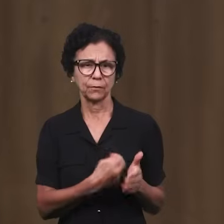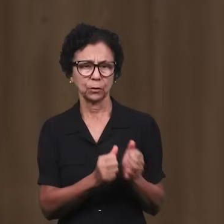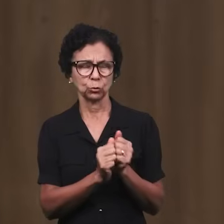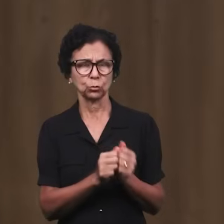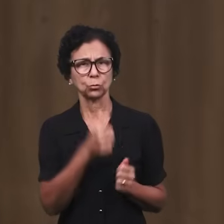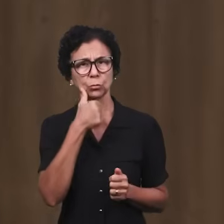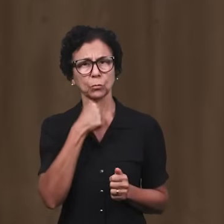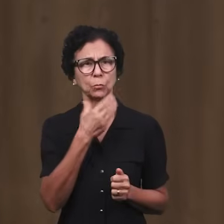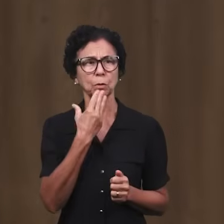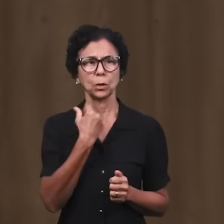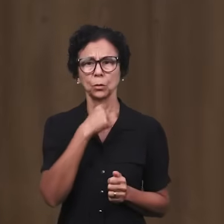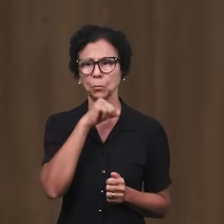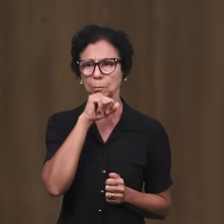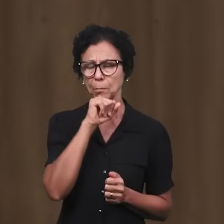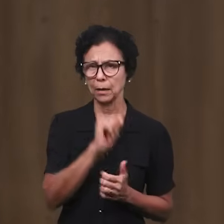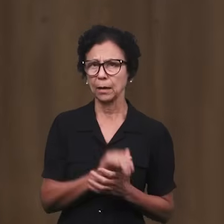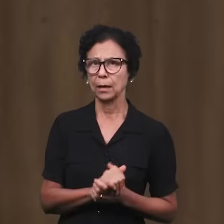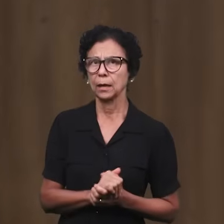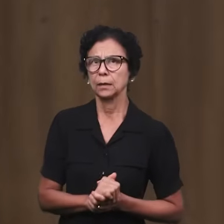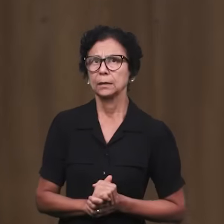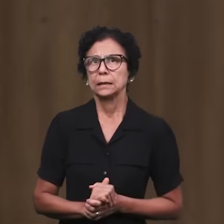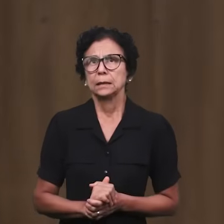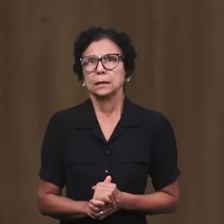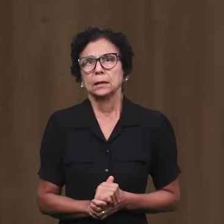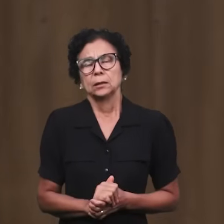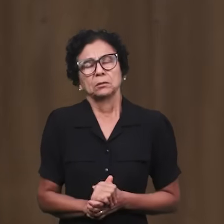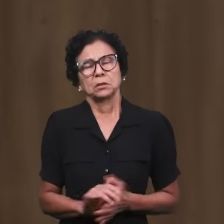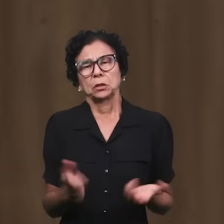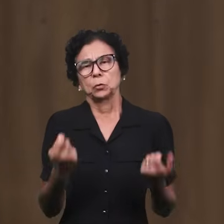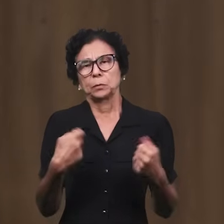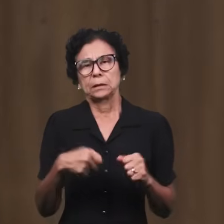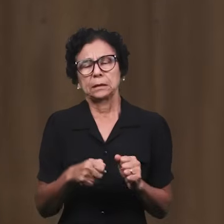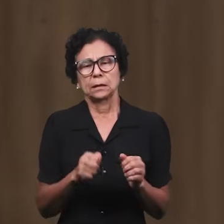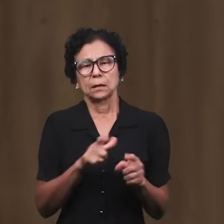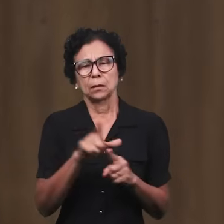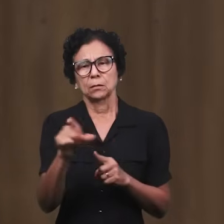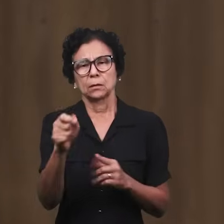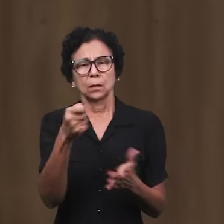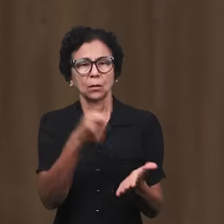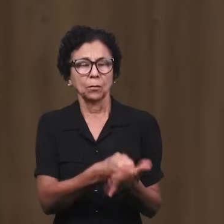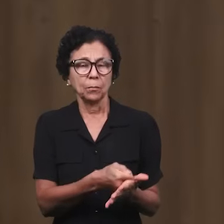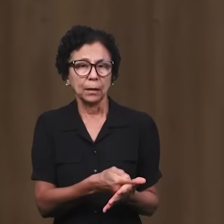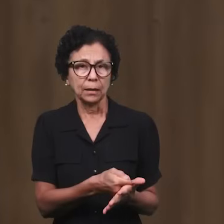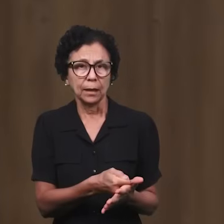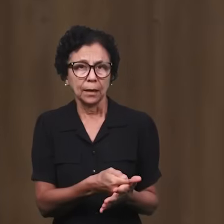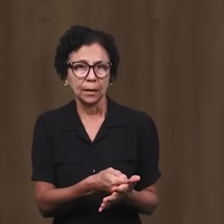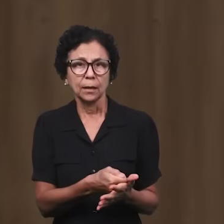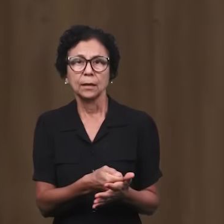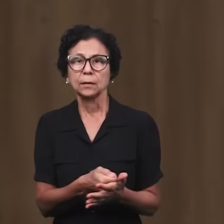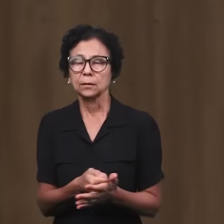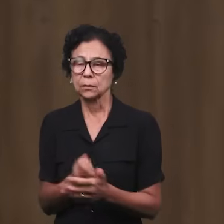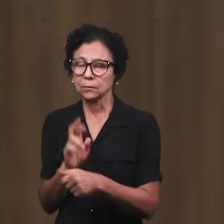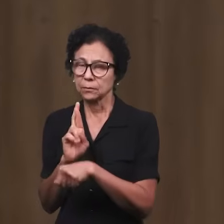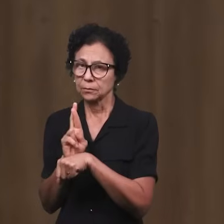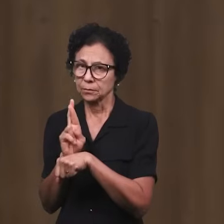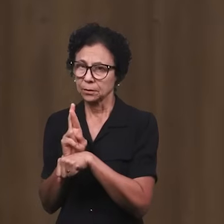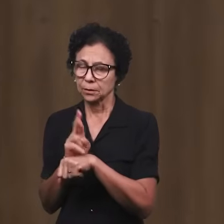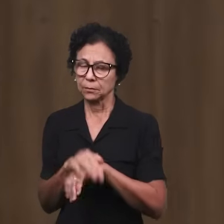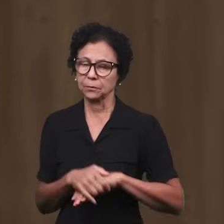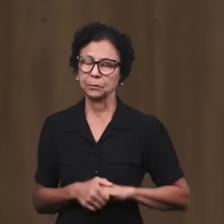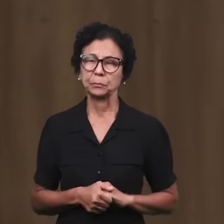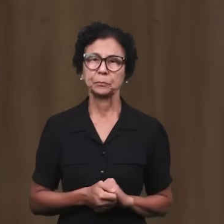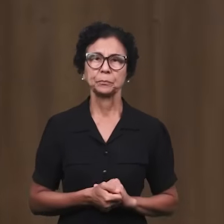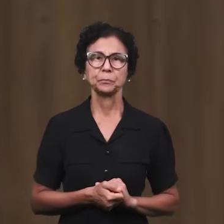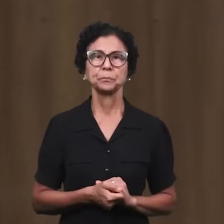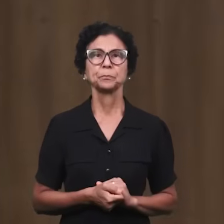ou mora com alguma pessoa, né, no sentido que não precisa pagar aluguel, você faz essa reserva. Então,